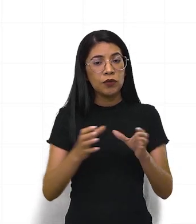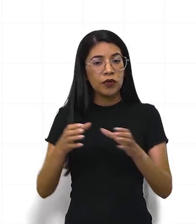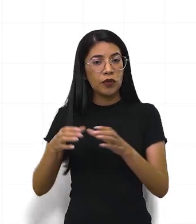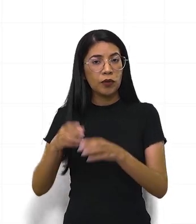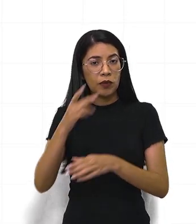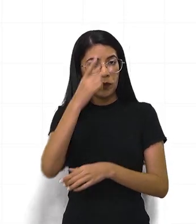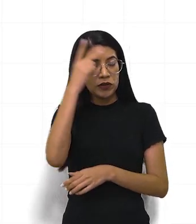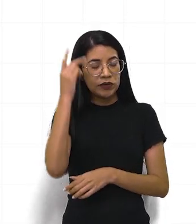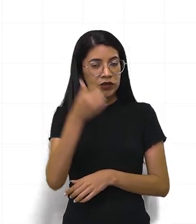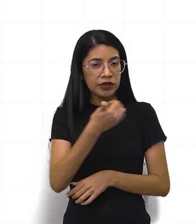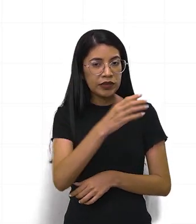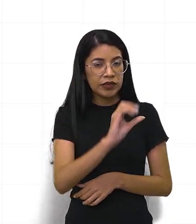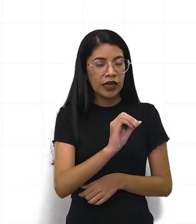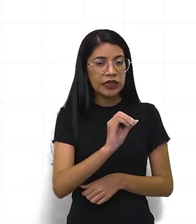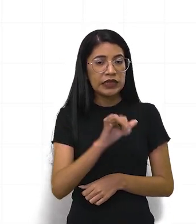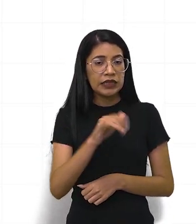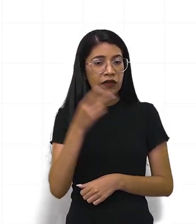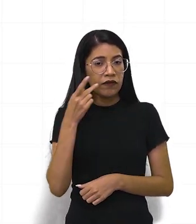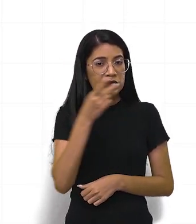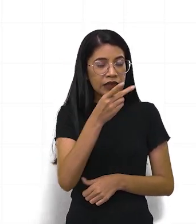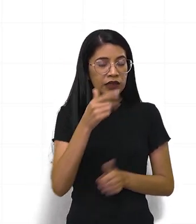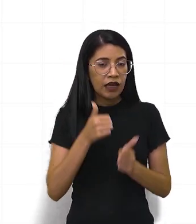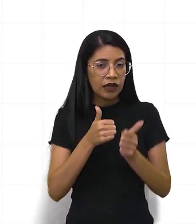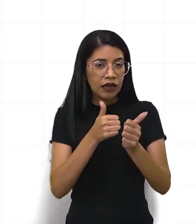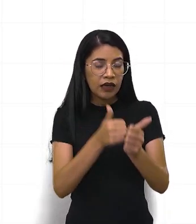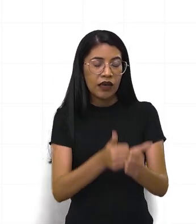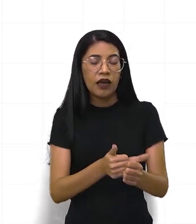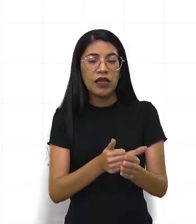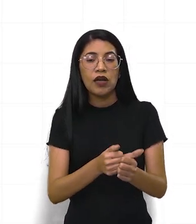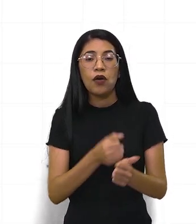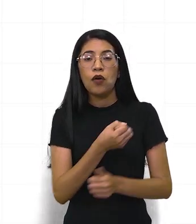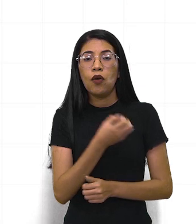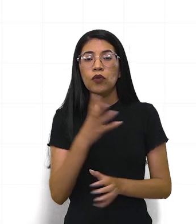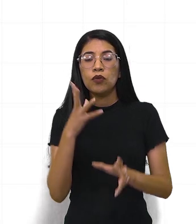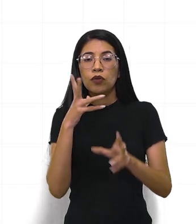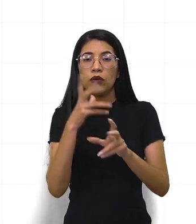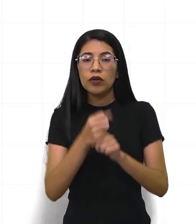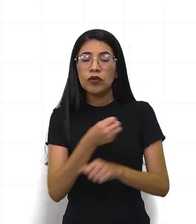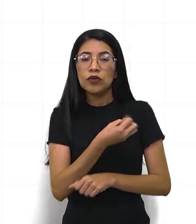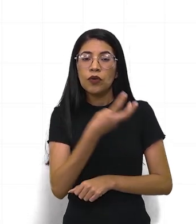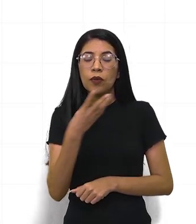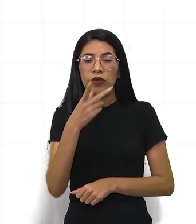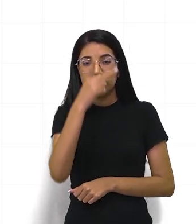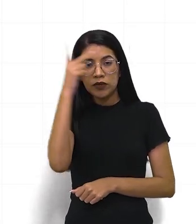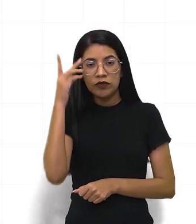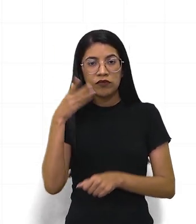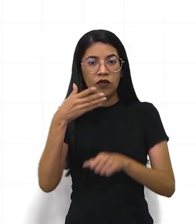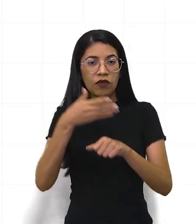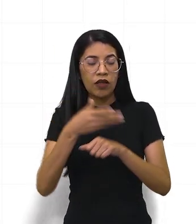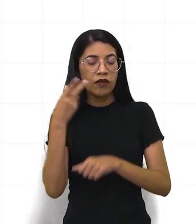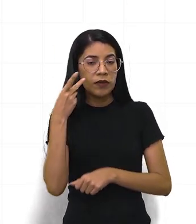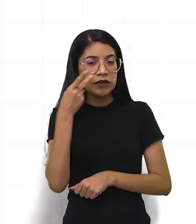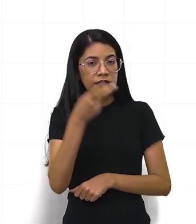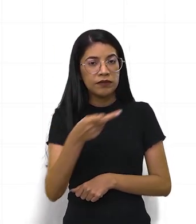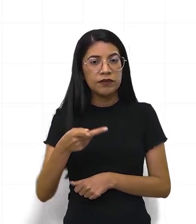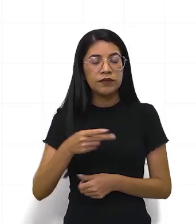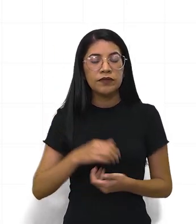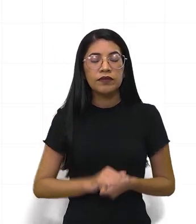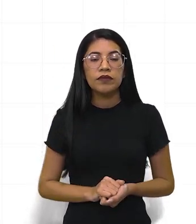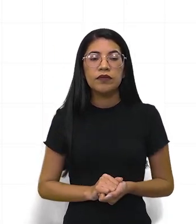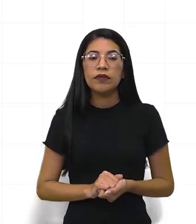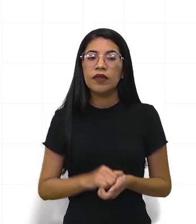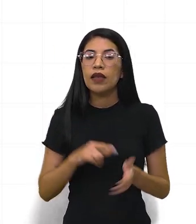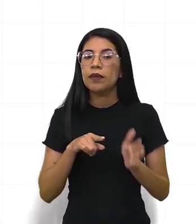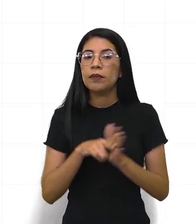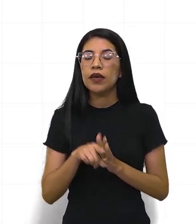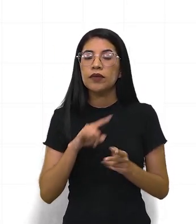visita guiada, quantas pessoas do total participarão dessa visita? Vamos então responder essa primeira